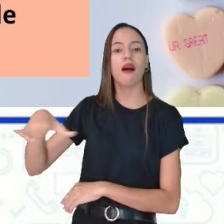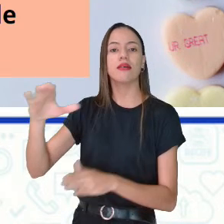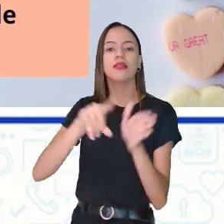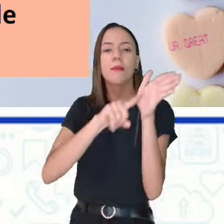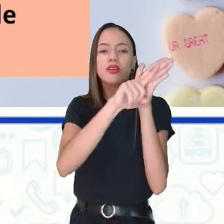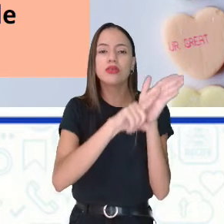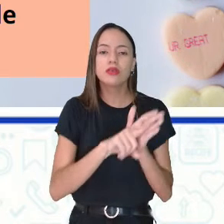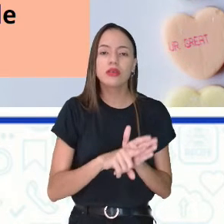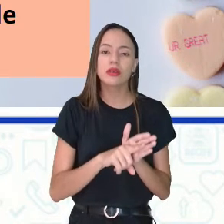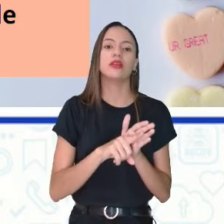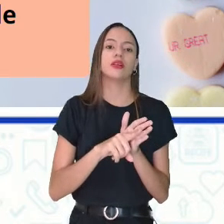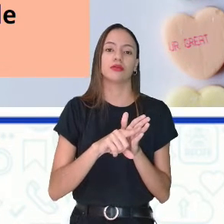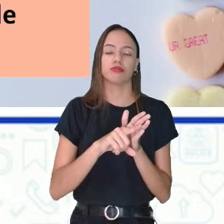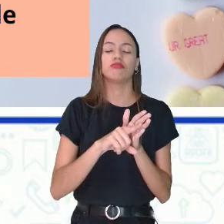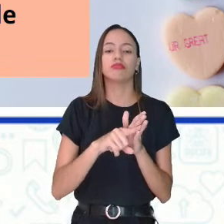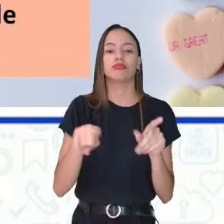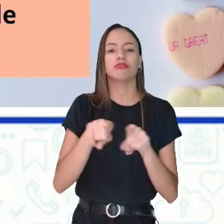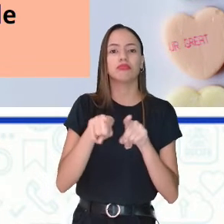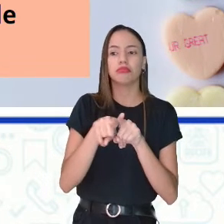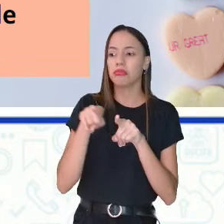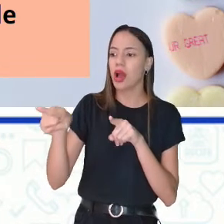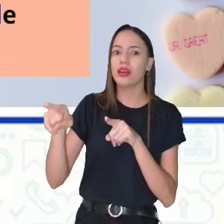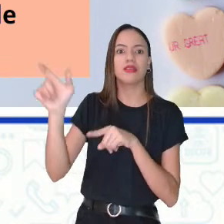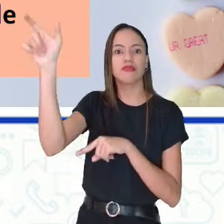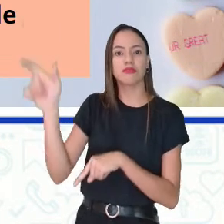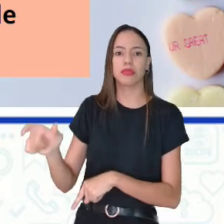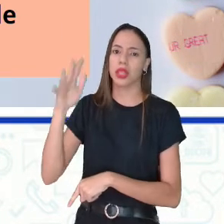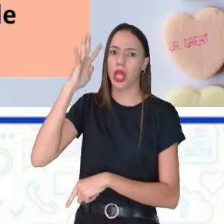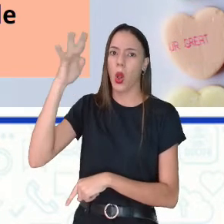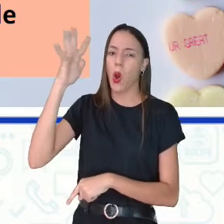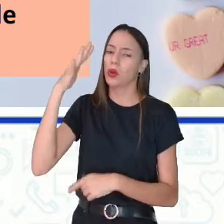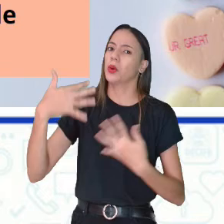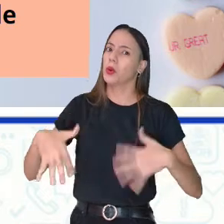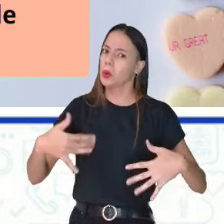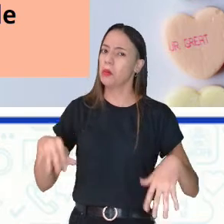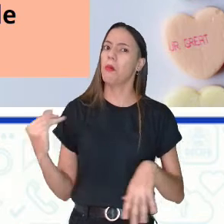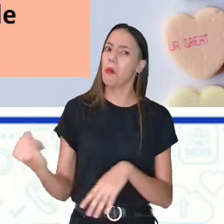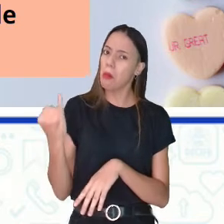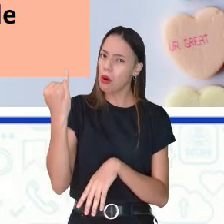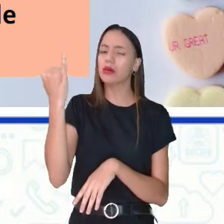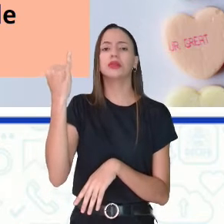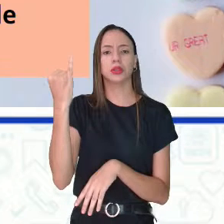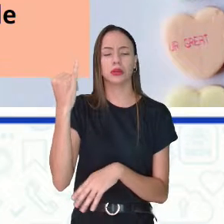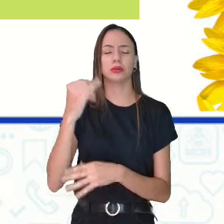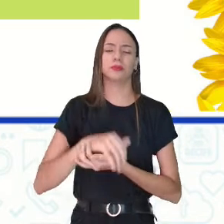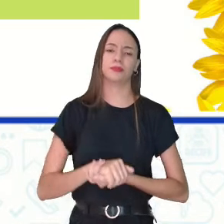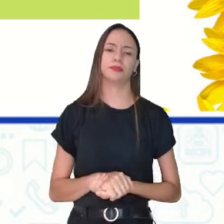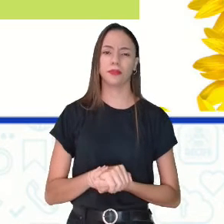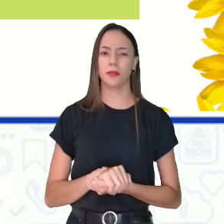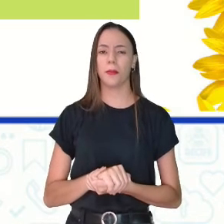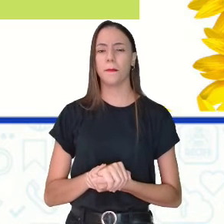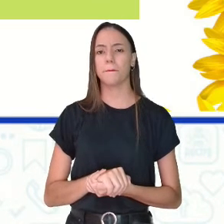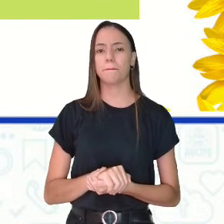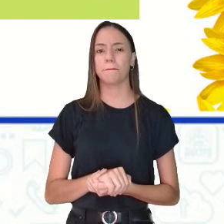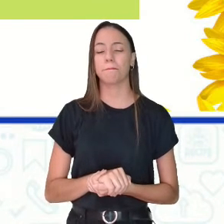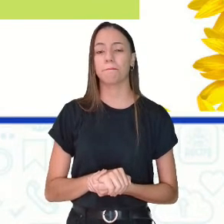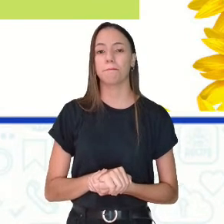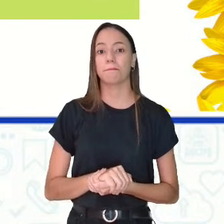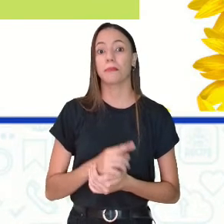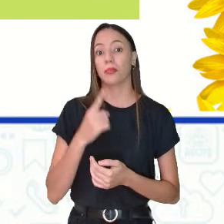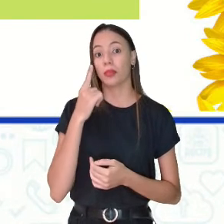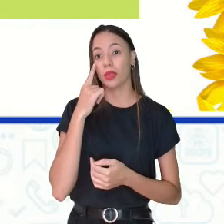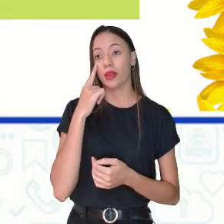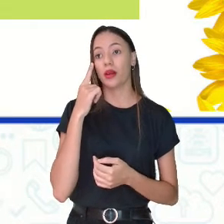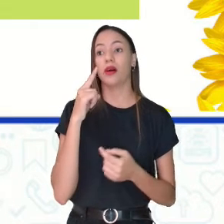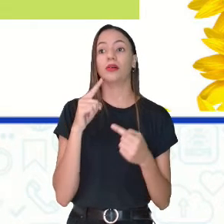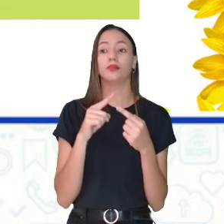dos teóricos, isso é muito grandioso e precioso para a gente, não é? A